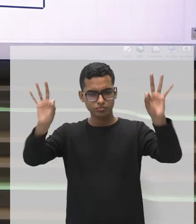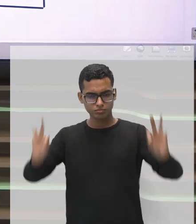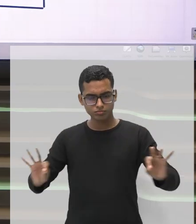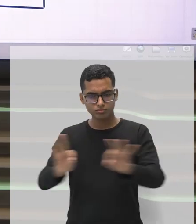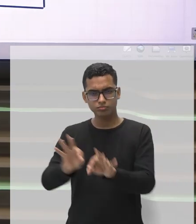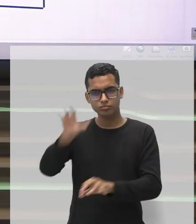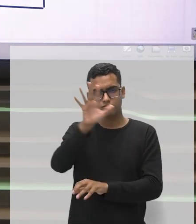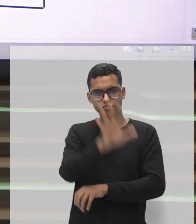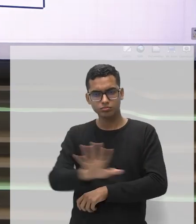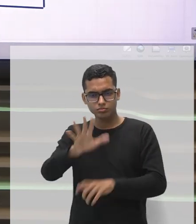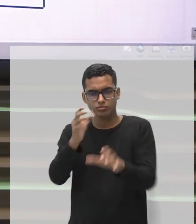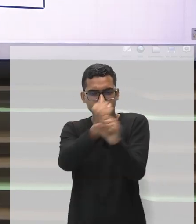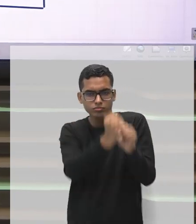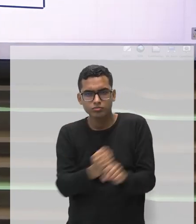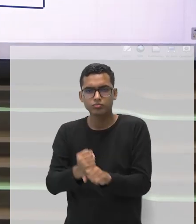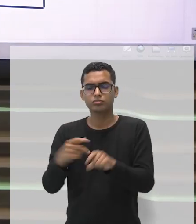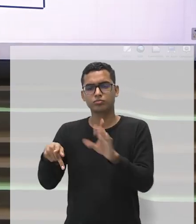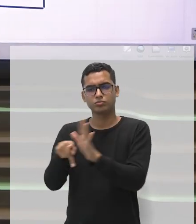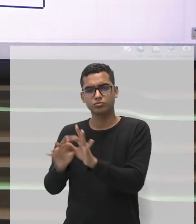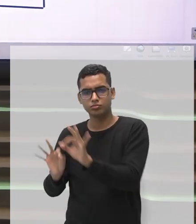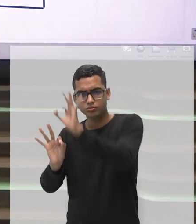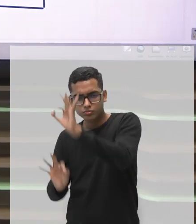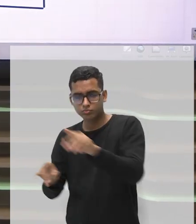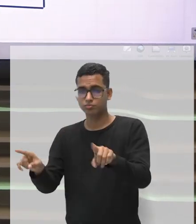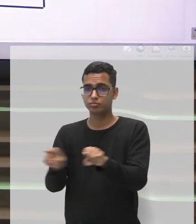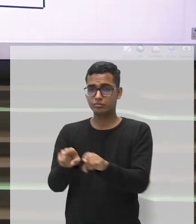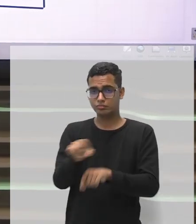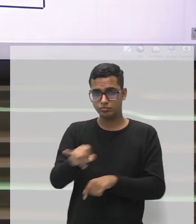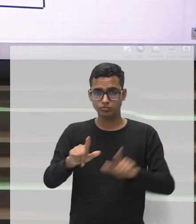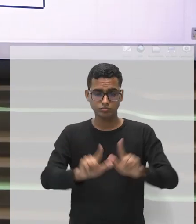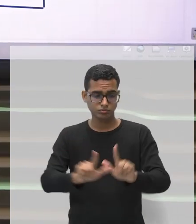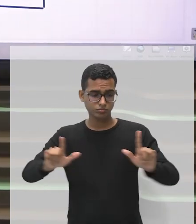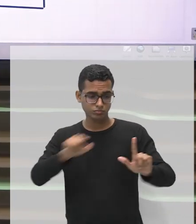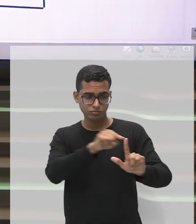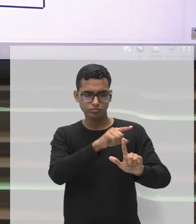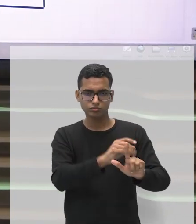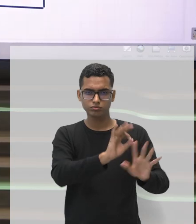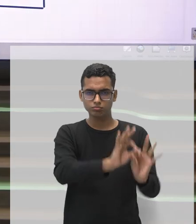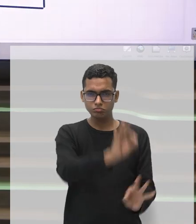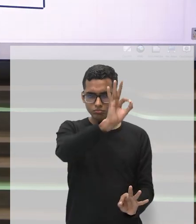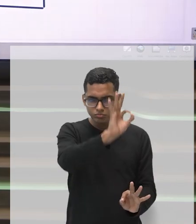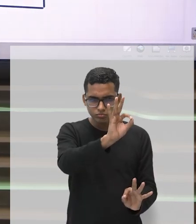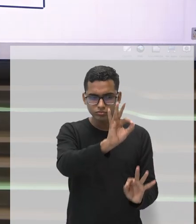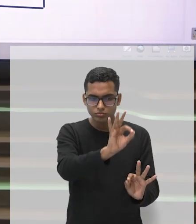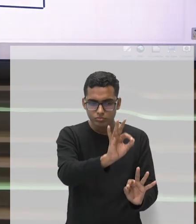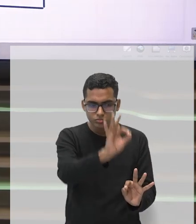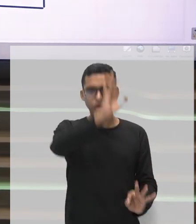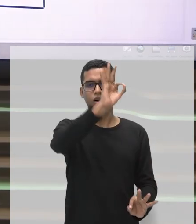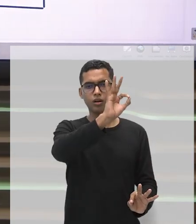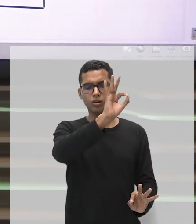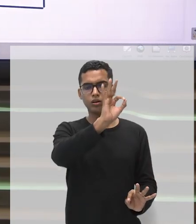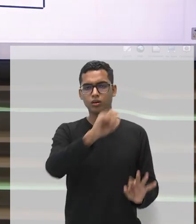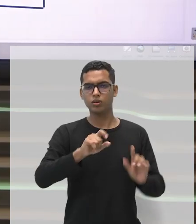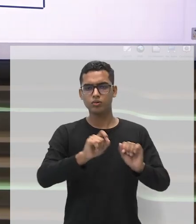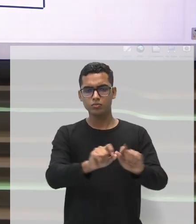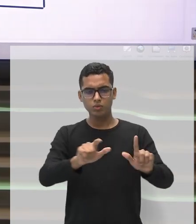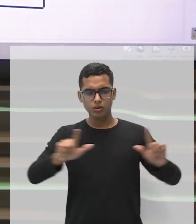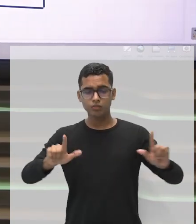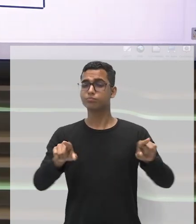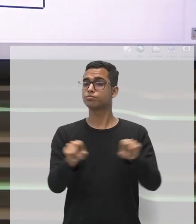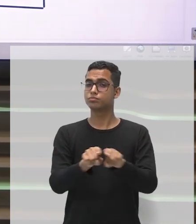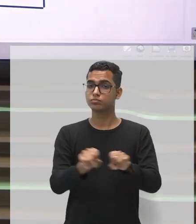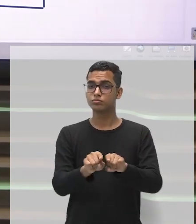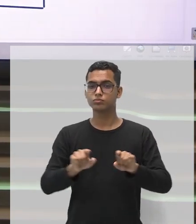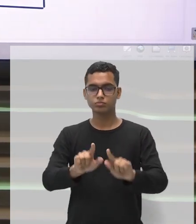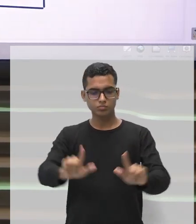é proporcional à medida do lado. Se nós triplicarmos a medida do lado de um quadrado,